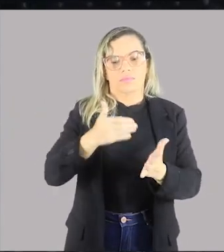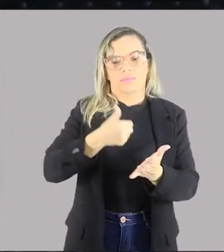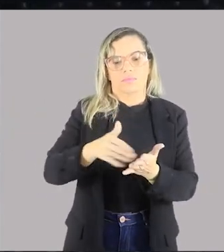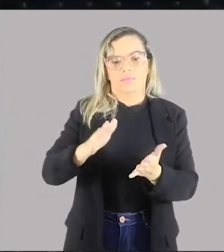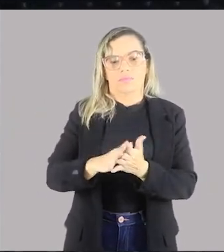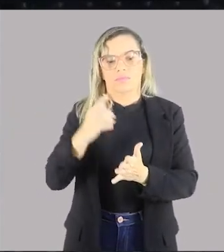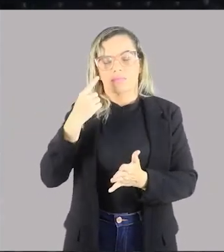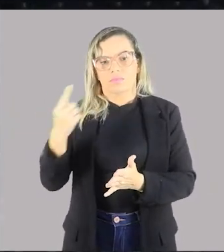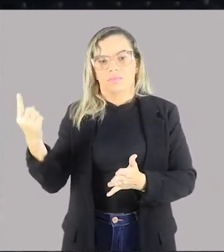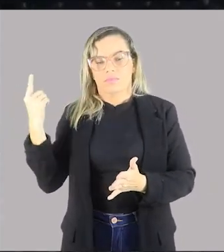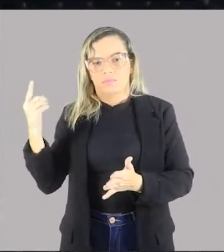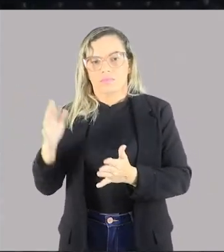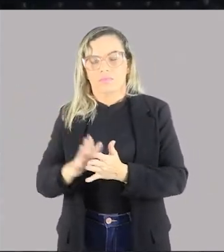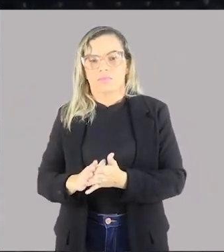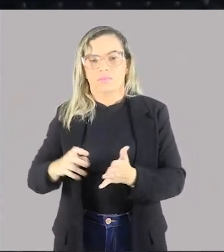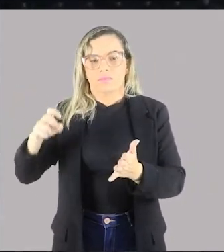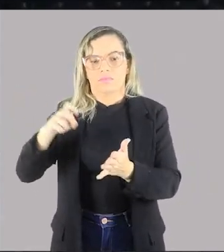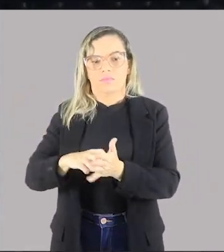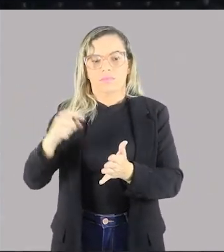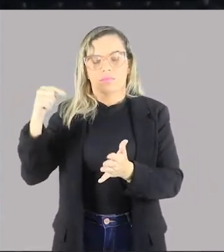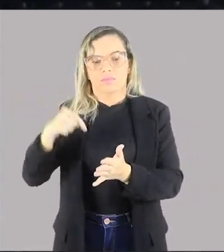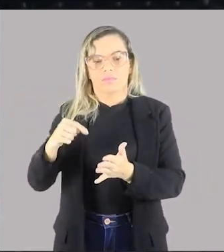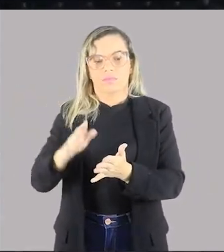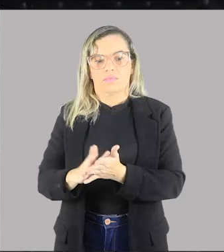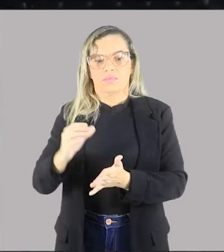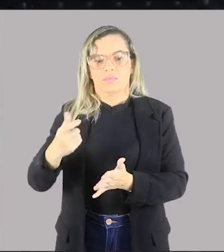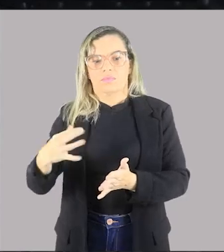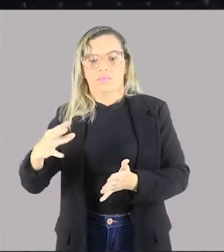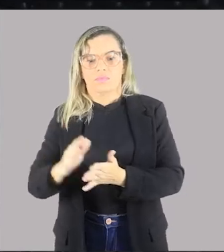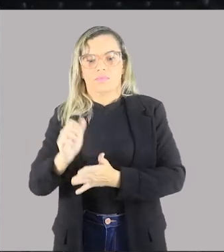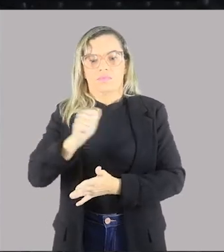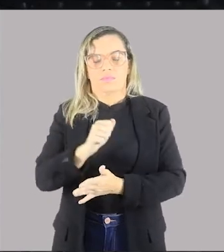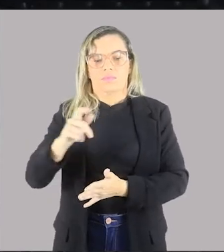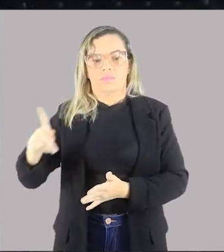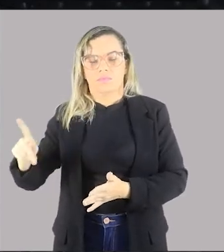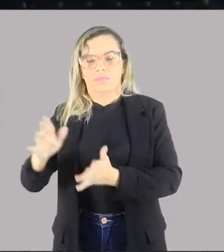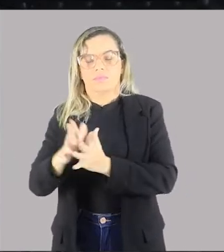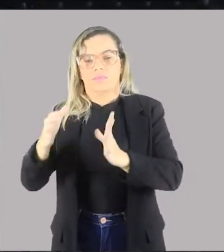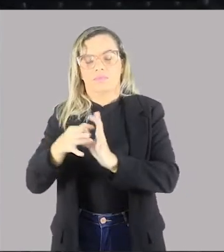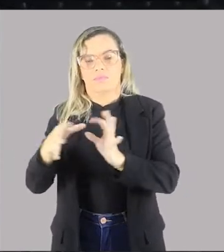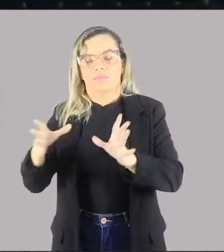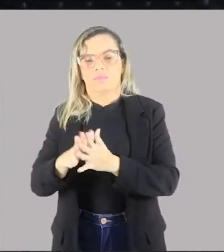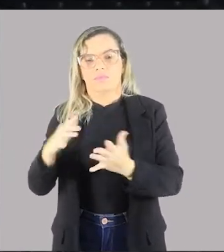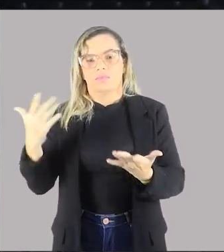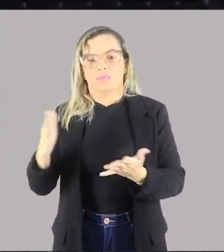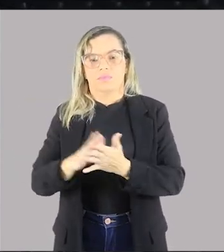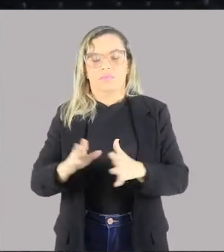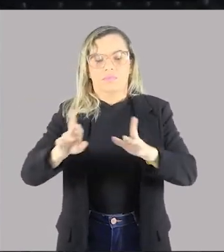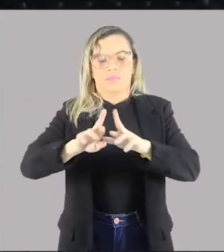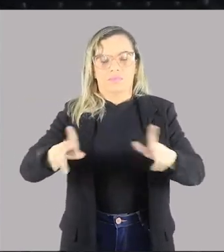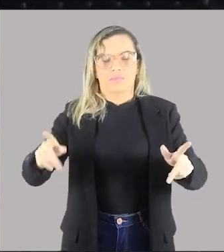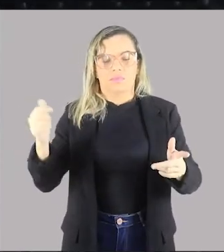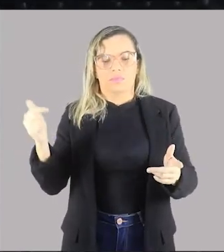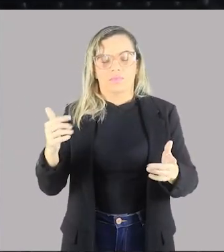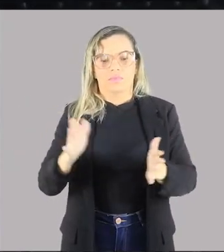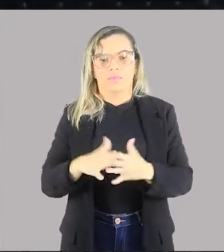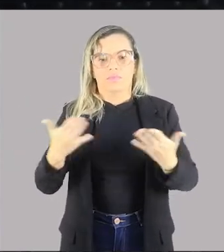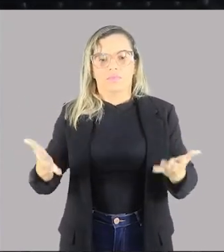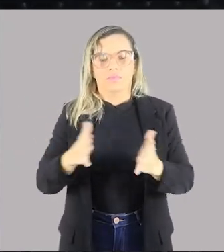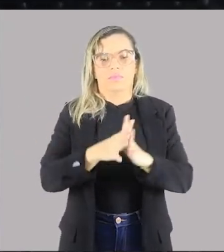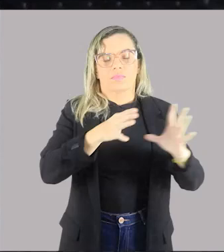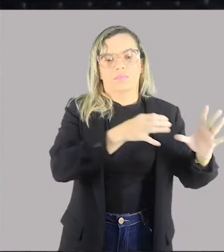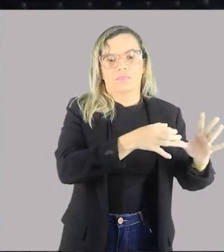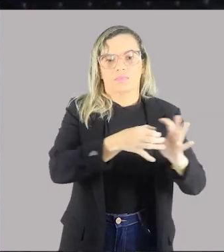e os servidores que são punidos com cassação de aposentadoria, cassação de disponibilidade, é que a